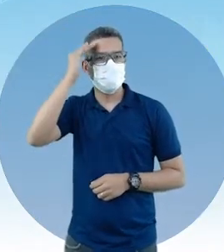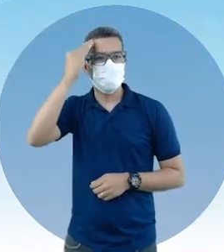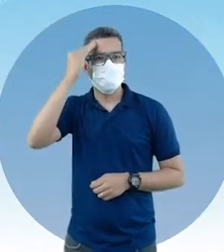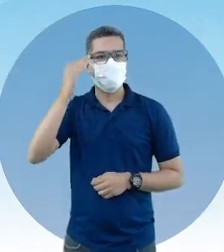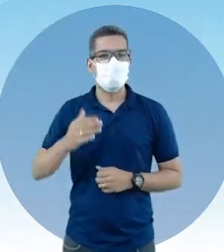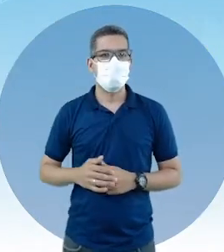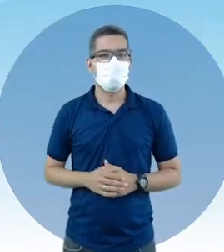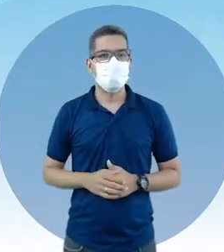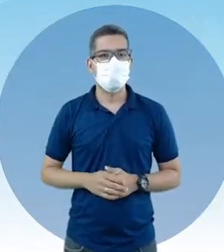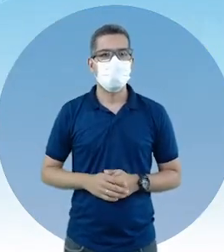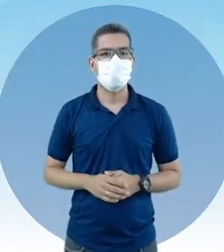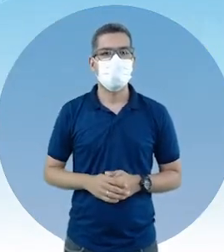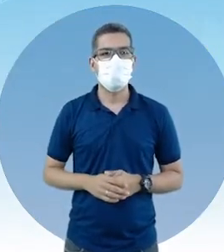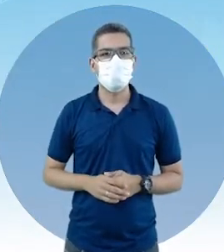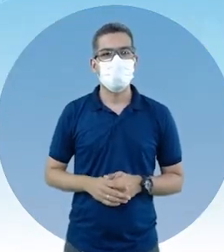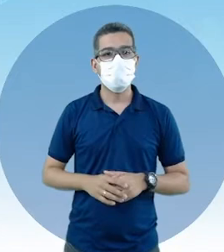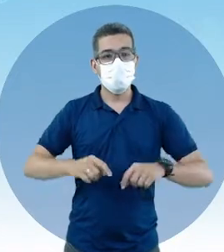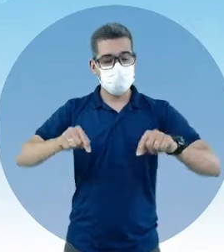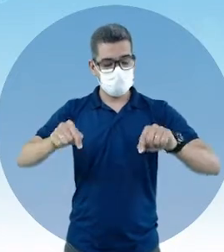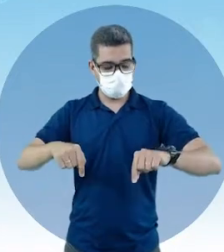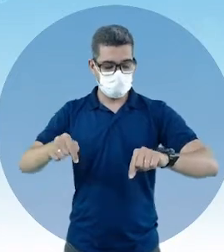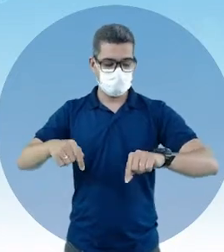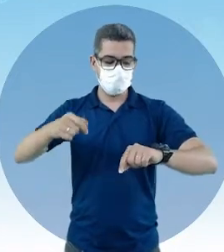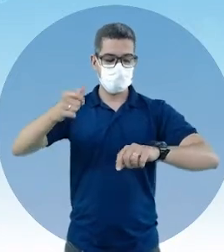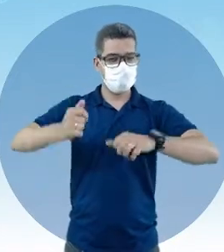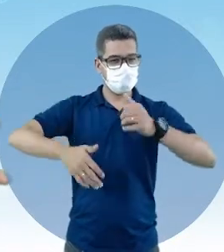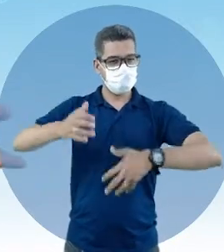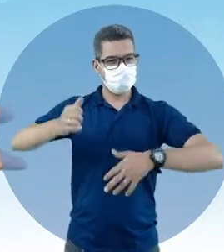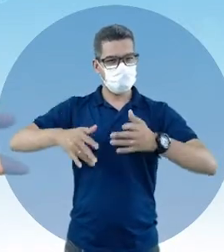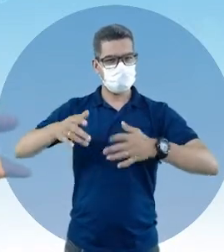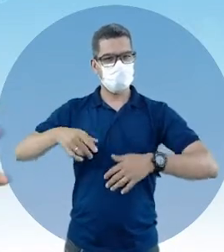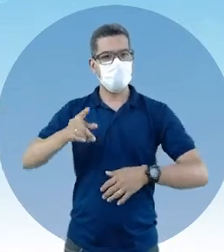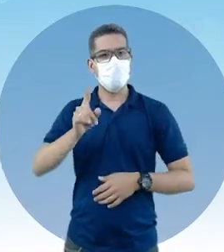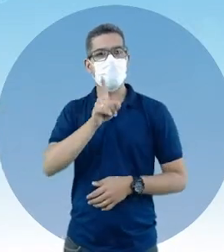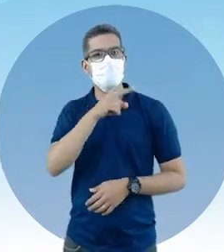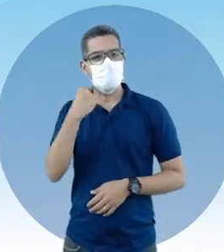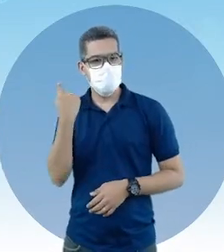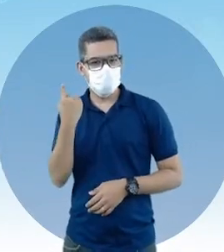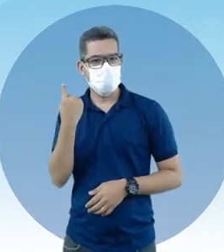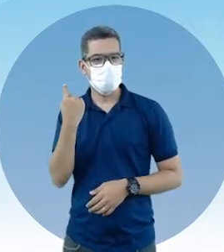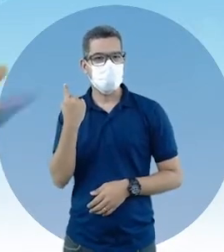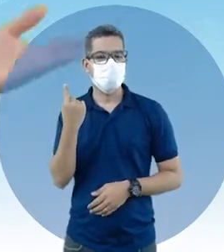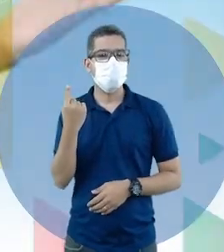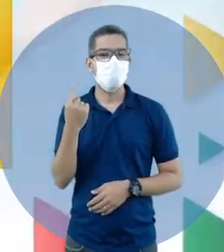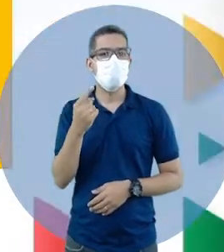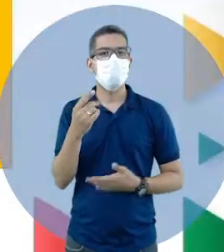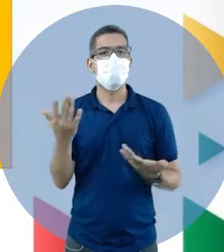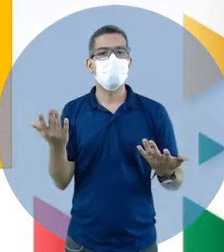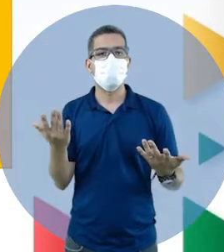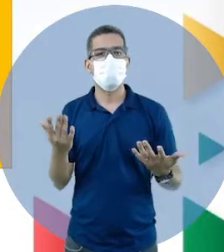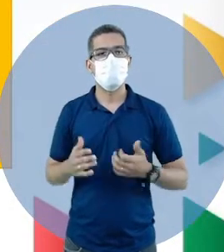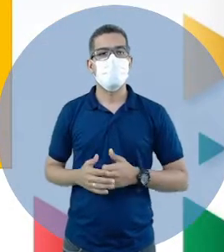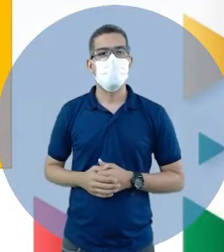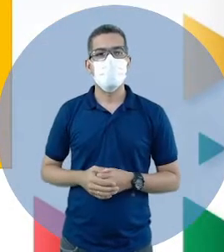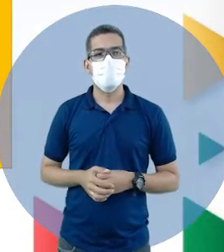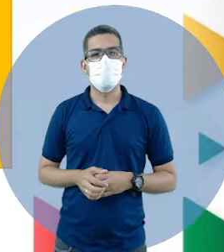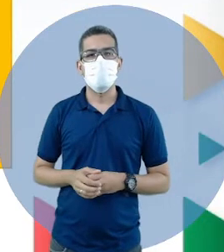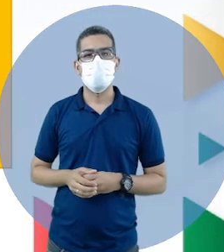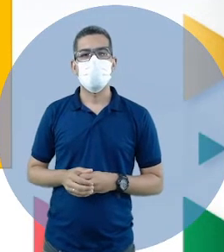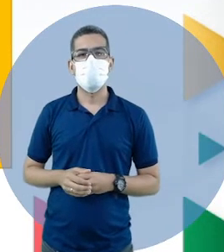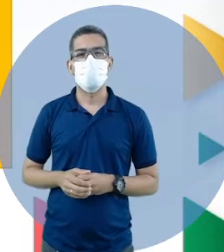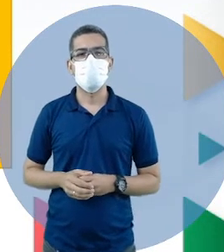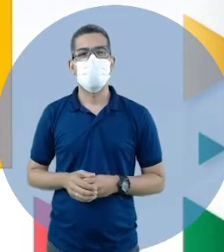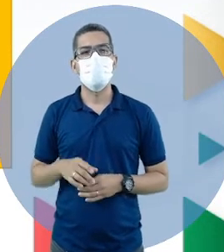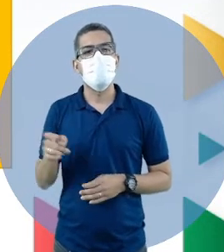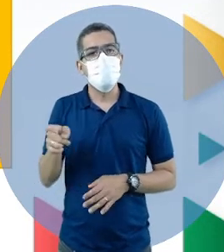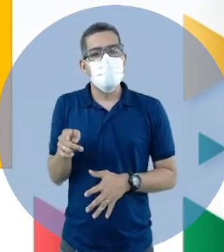componente busca. Aqui nós temos a questão da morte. Vejam só como é que ele morre. Atacado pelo mal